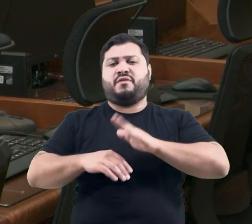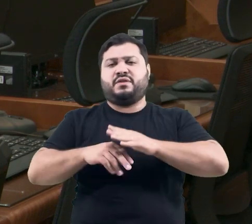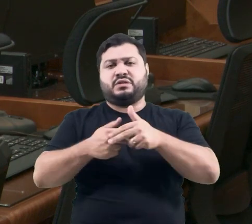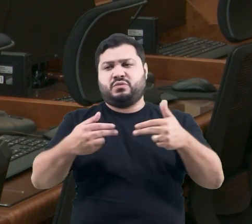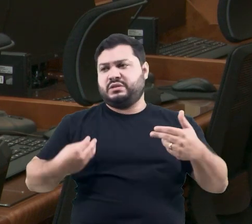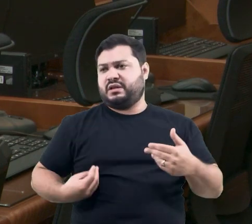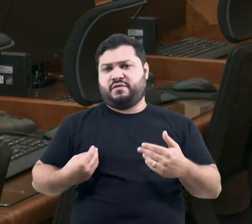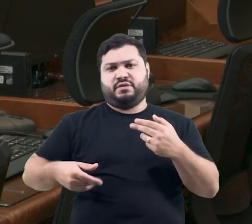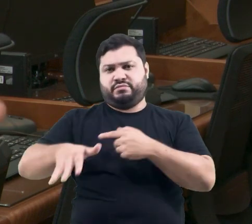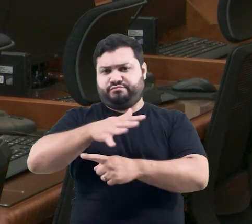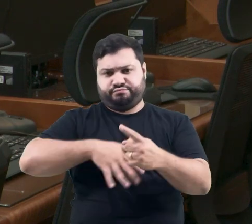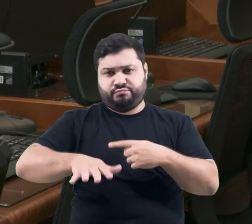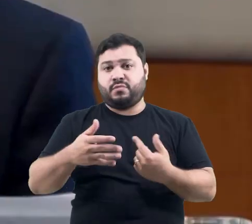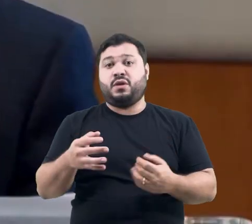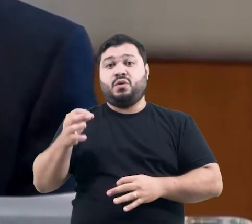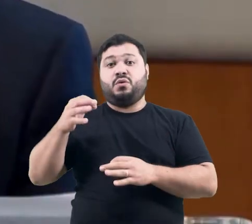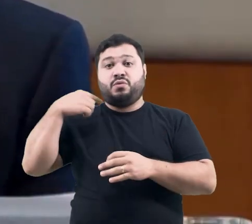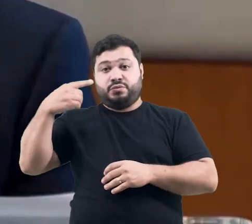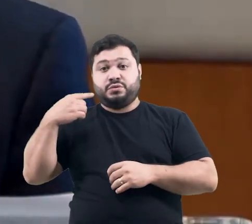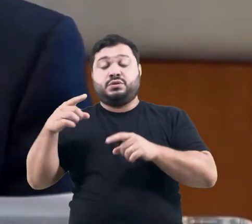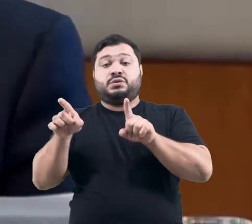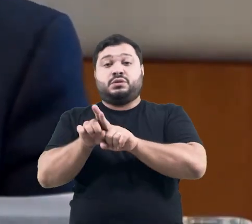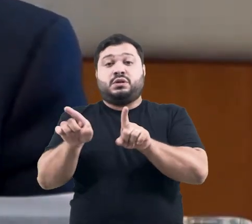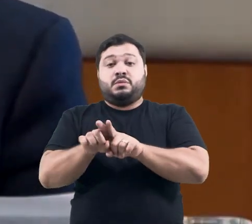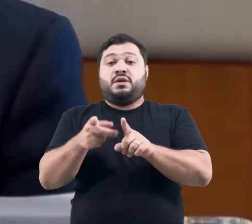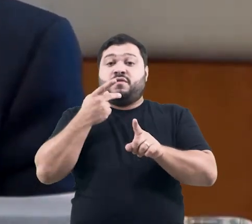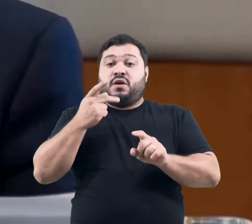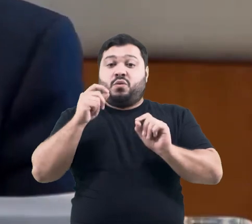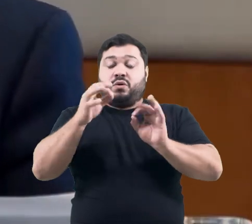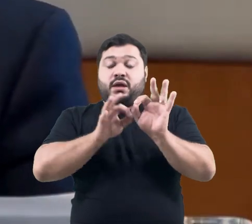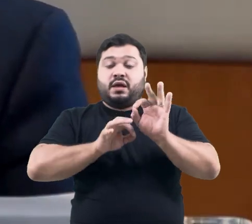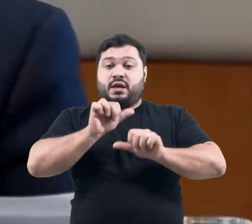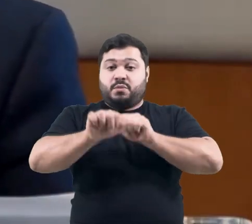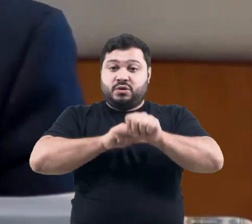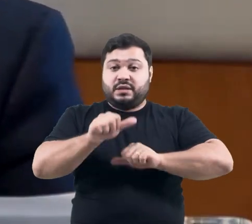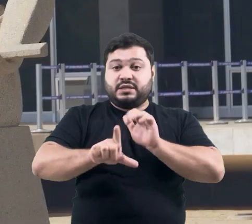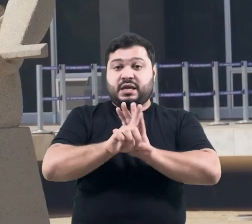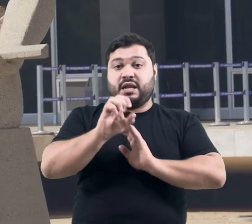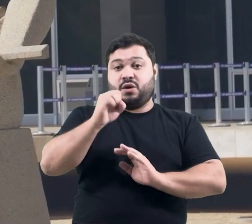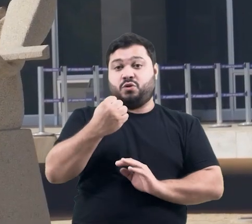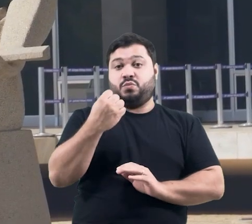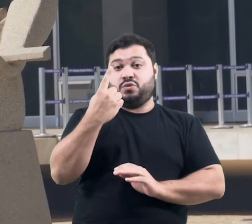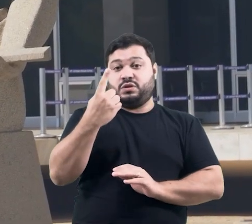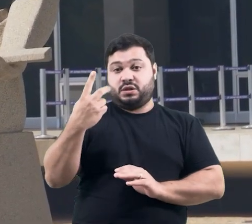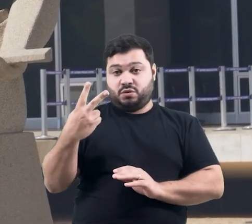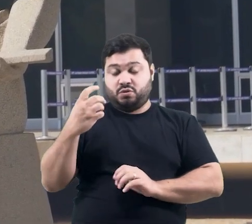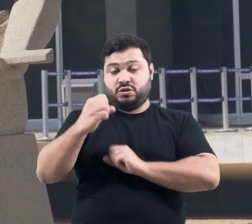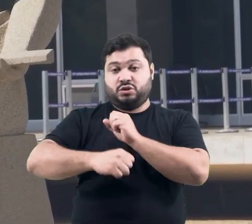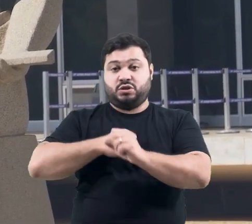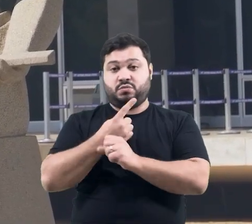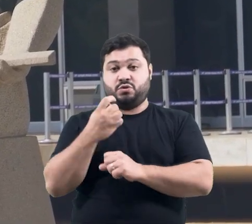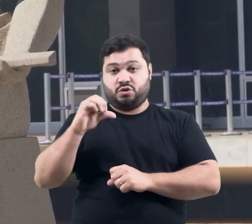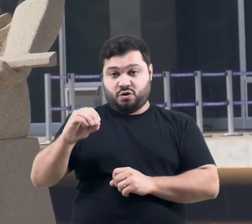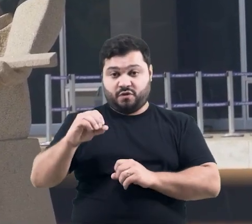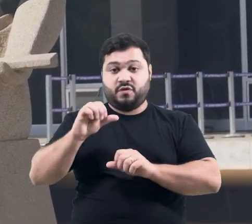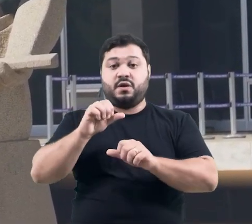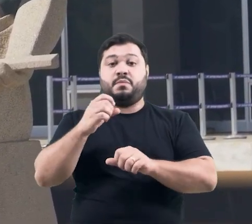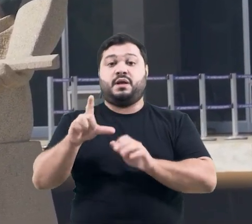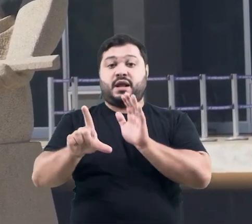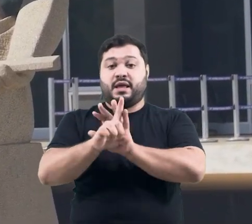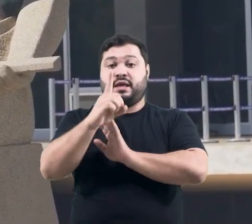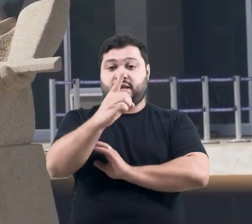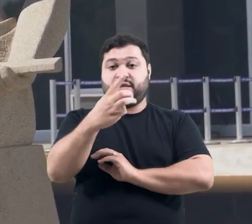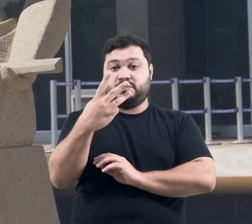de praticar atos da vida civil. O magistrado ainda mencionou que as alterações realizadas na Lei 8.112, de 1990,